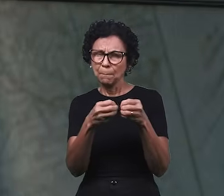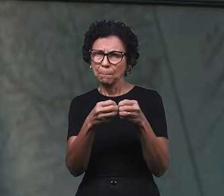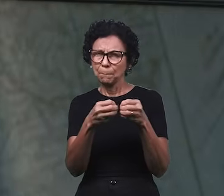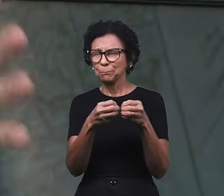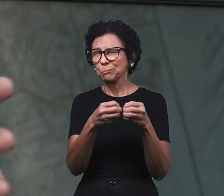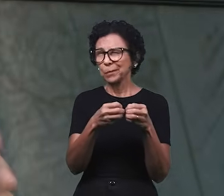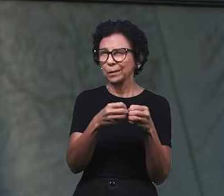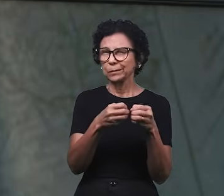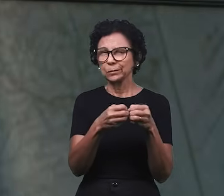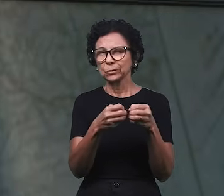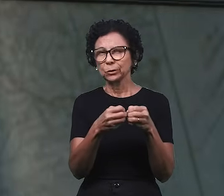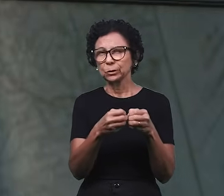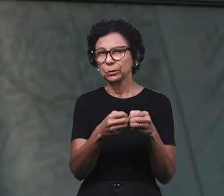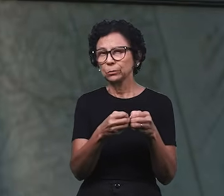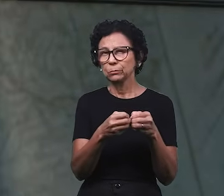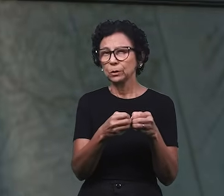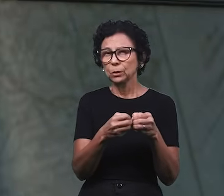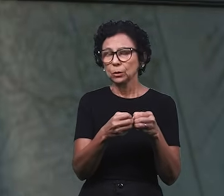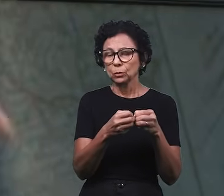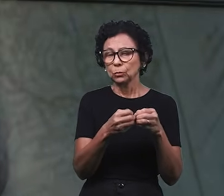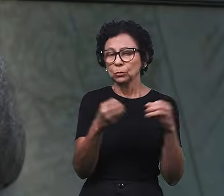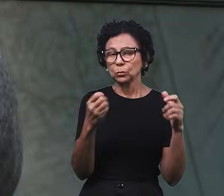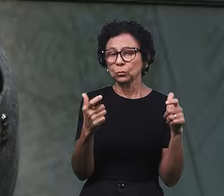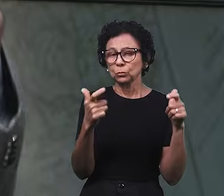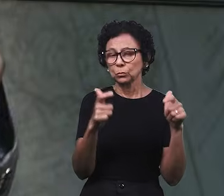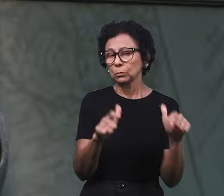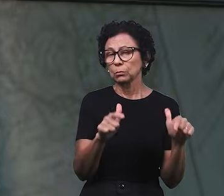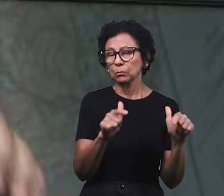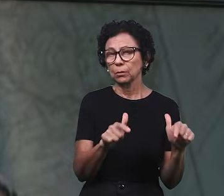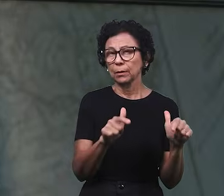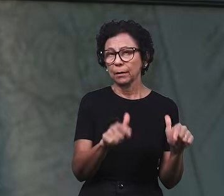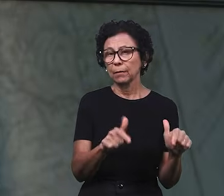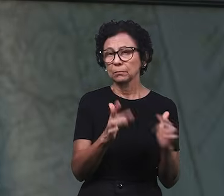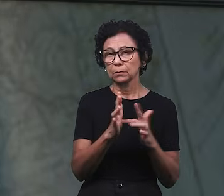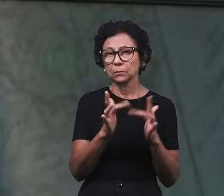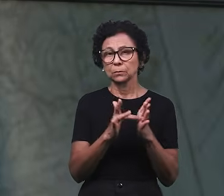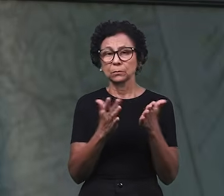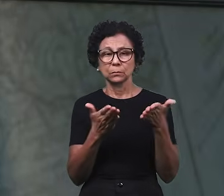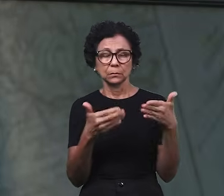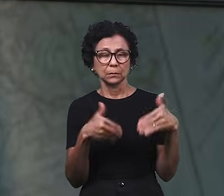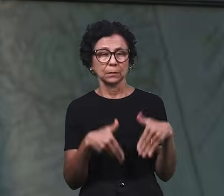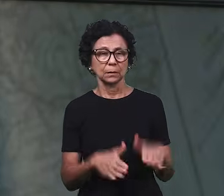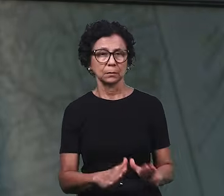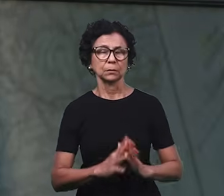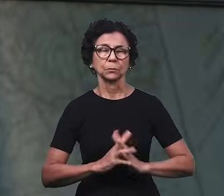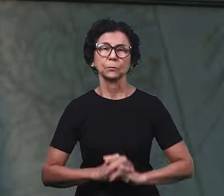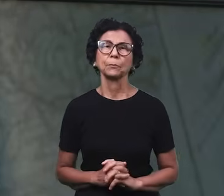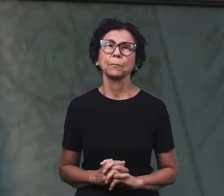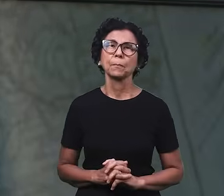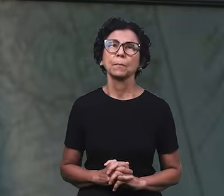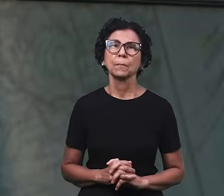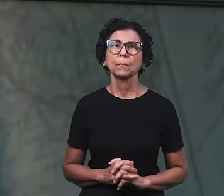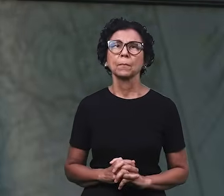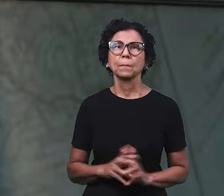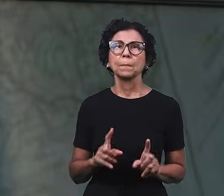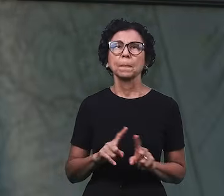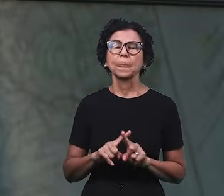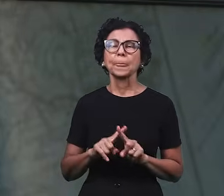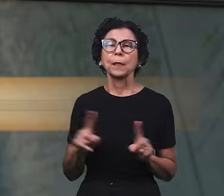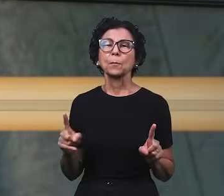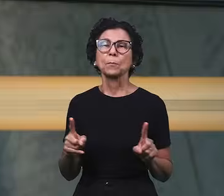comarca. É um local até próximo, né, de uma administração comum. Mas